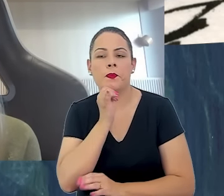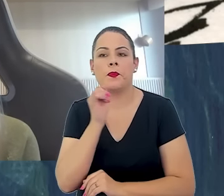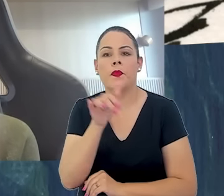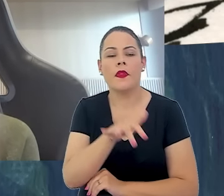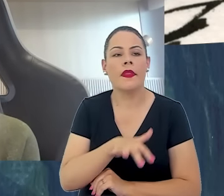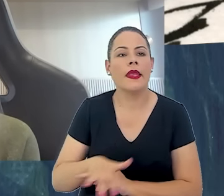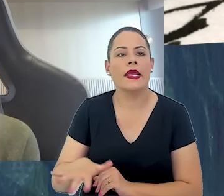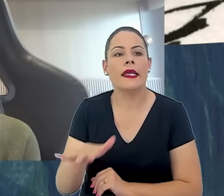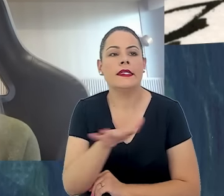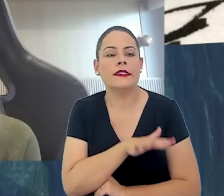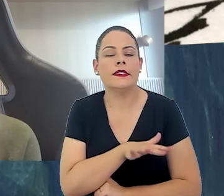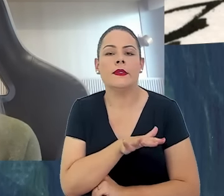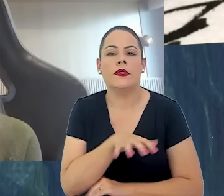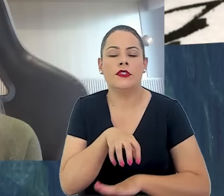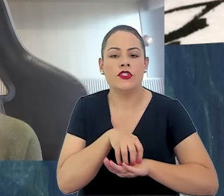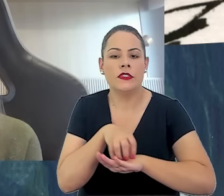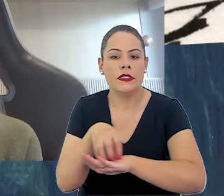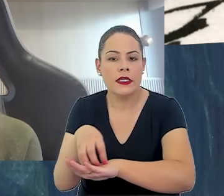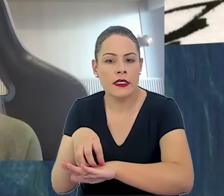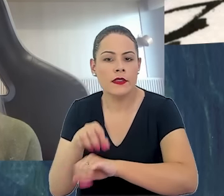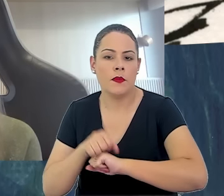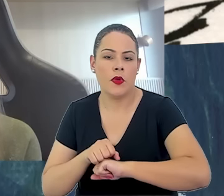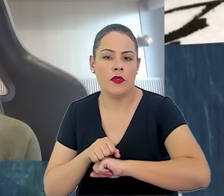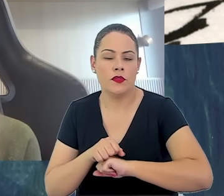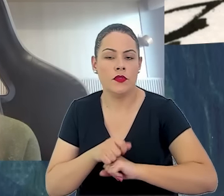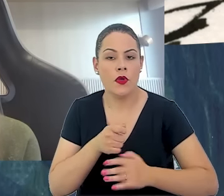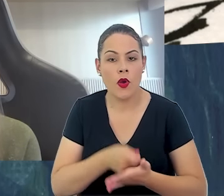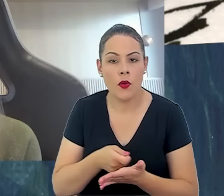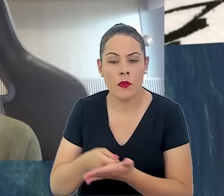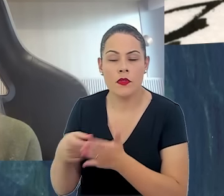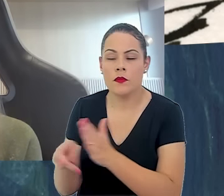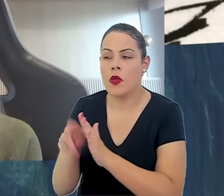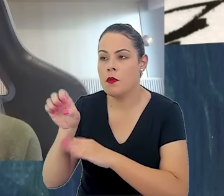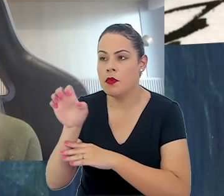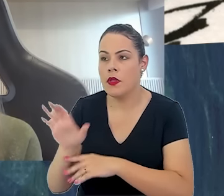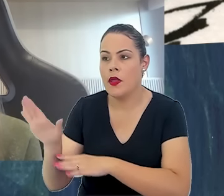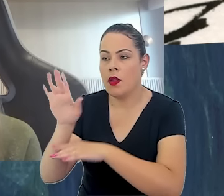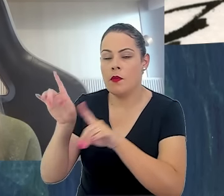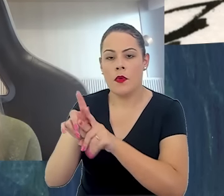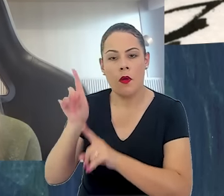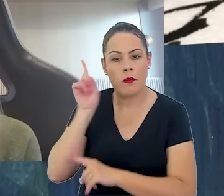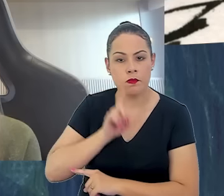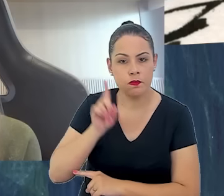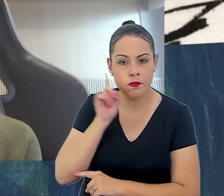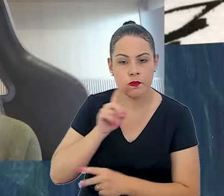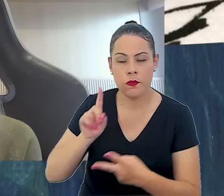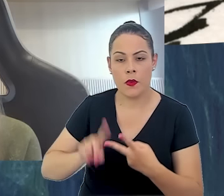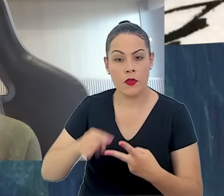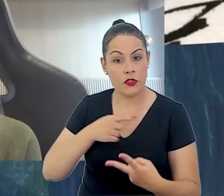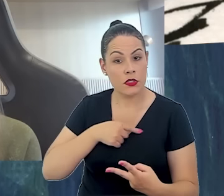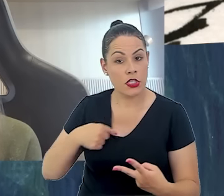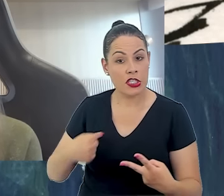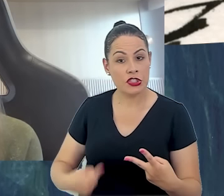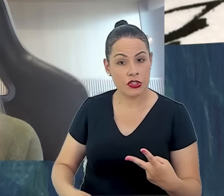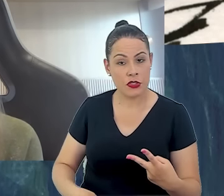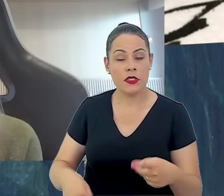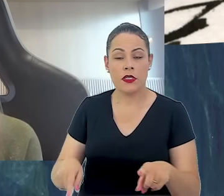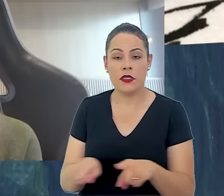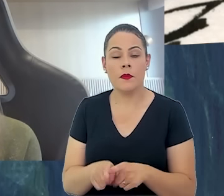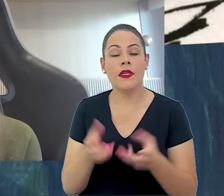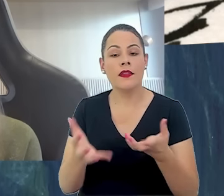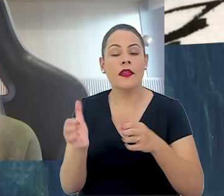exemplo, setor de transporte, obrigação na Europa, nos Estados Unidos, na China, de